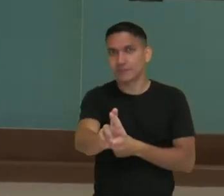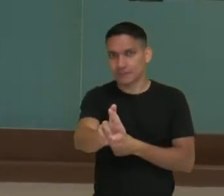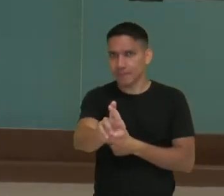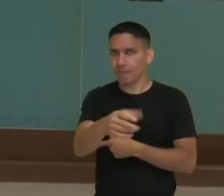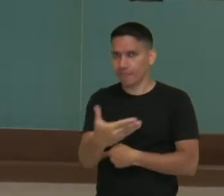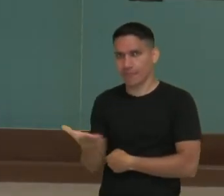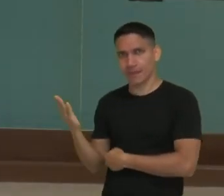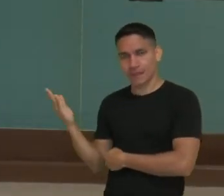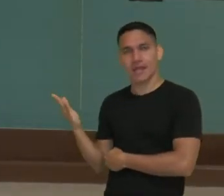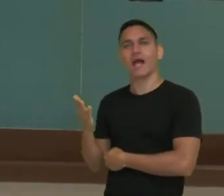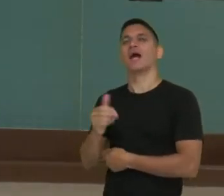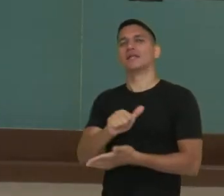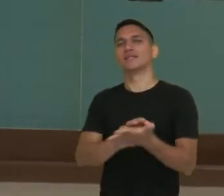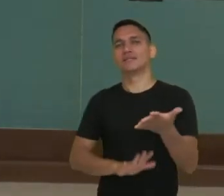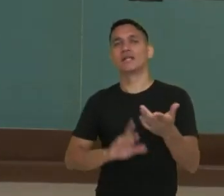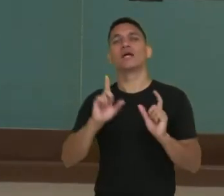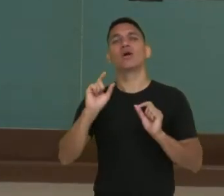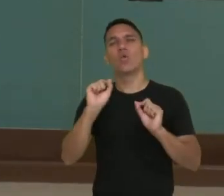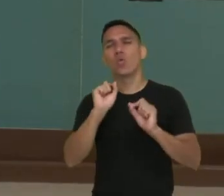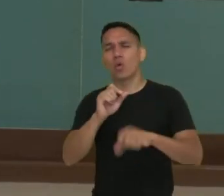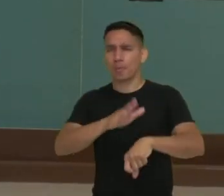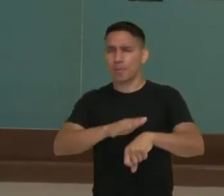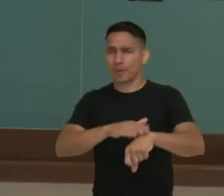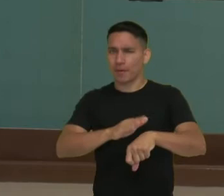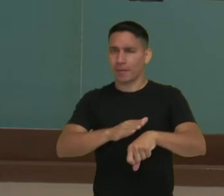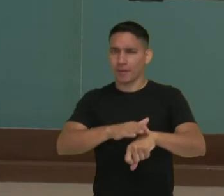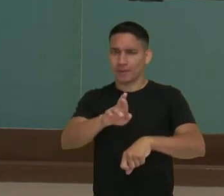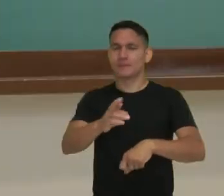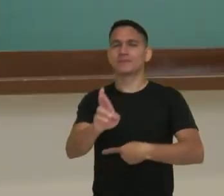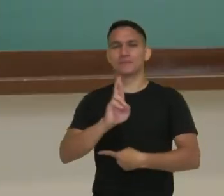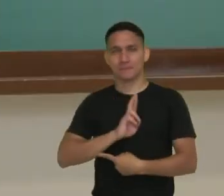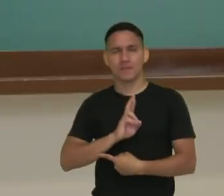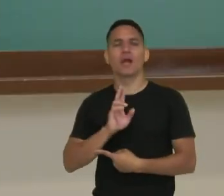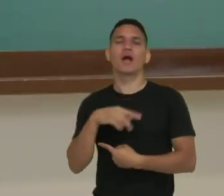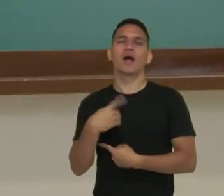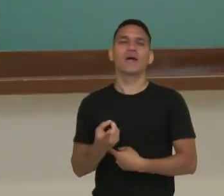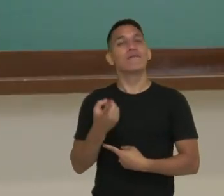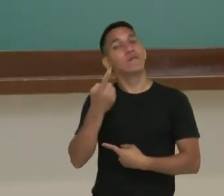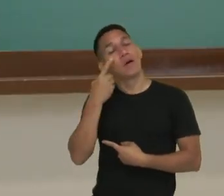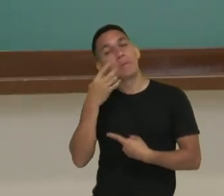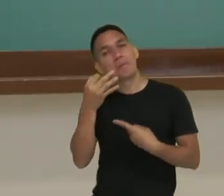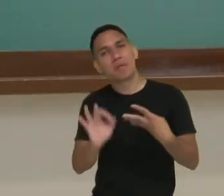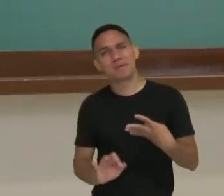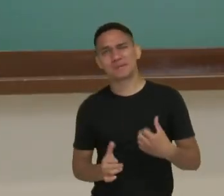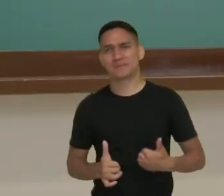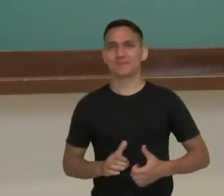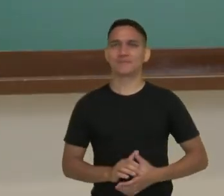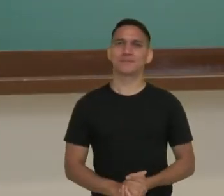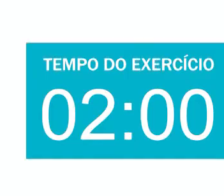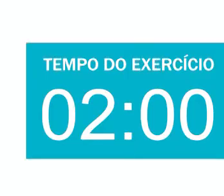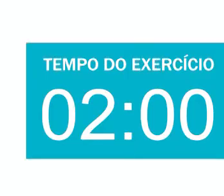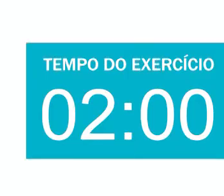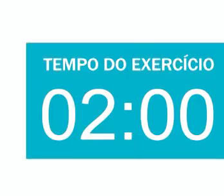essa atividade e daqui a alguns minutinhos a gente já volta para ver se a atividade de vocês está certa.